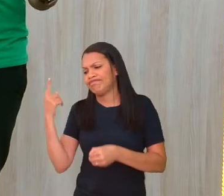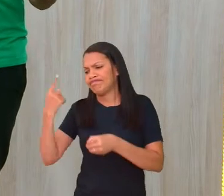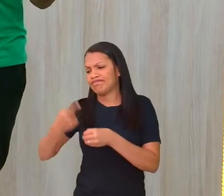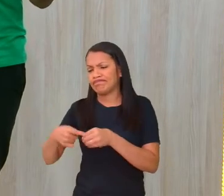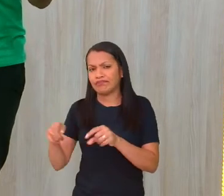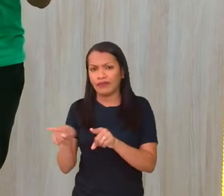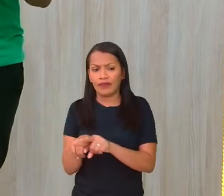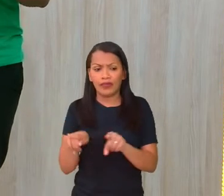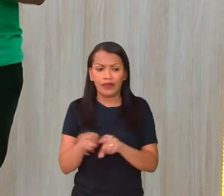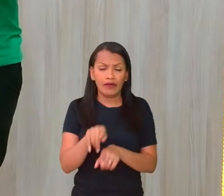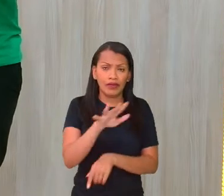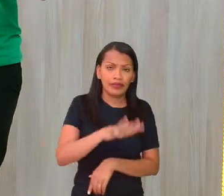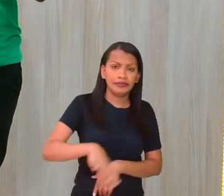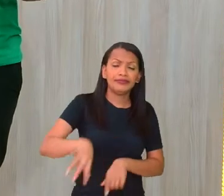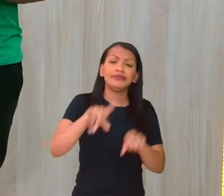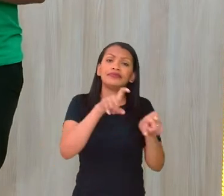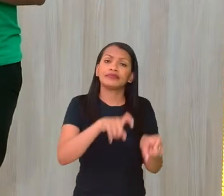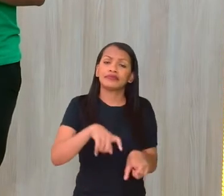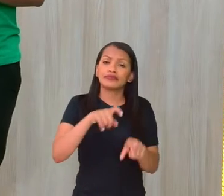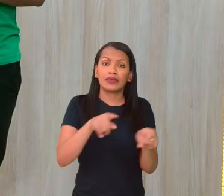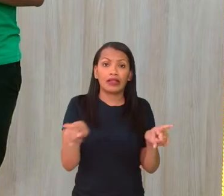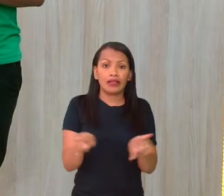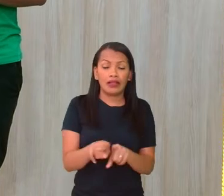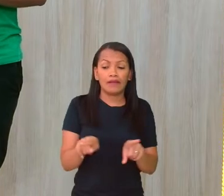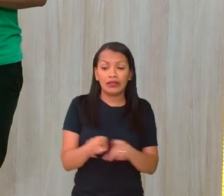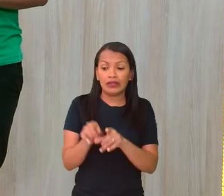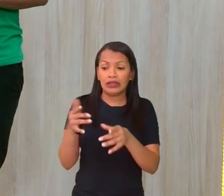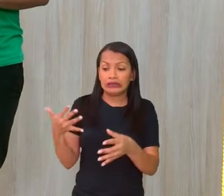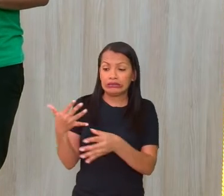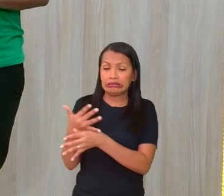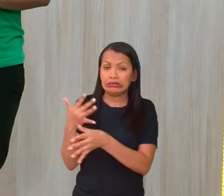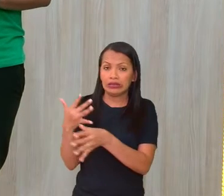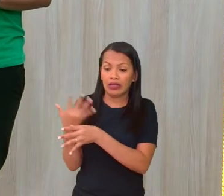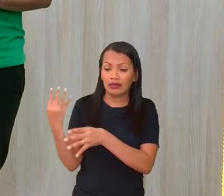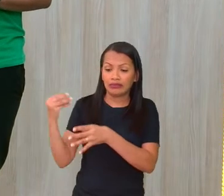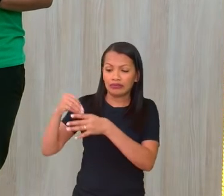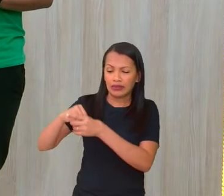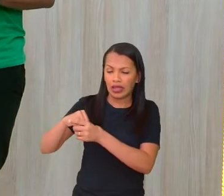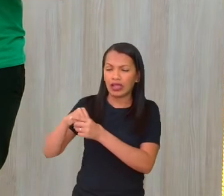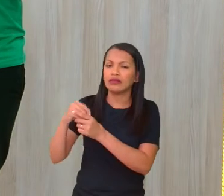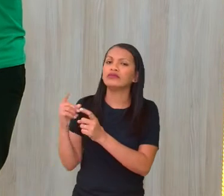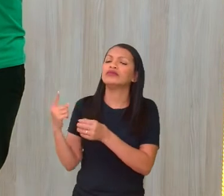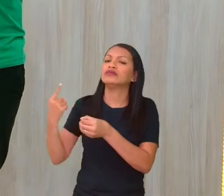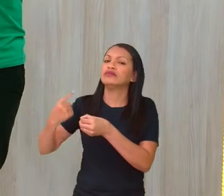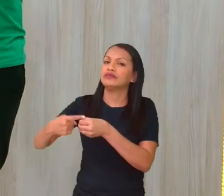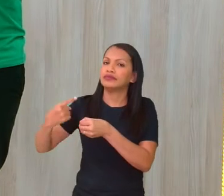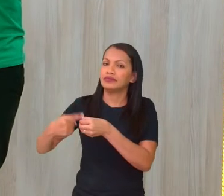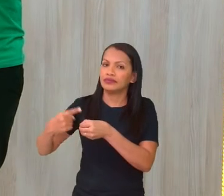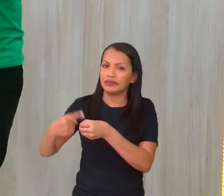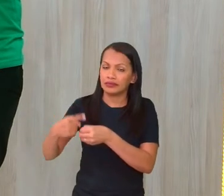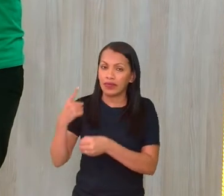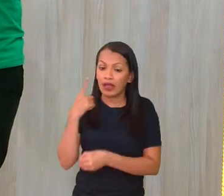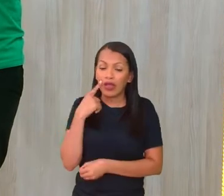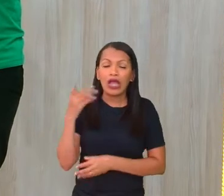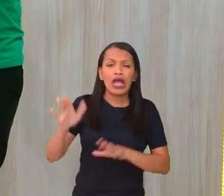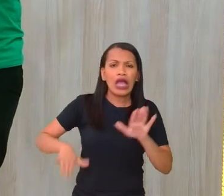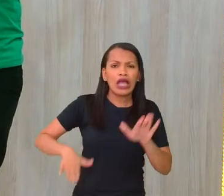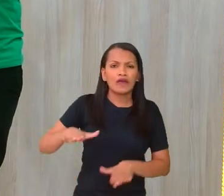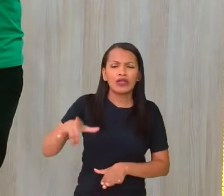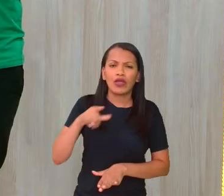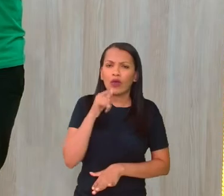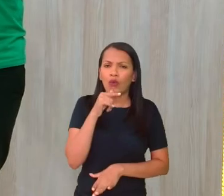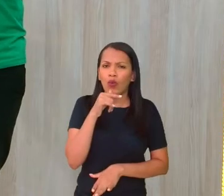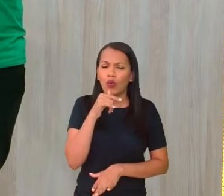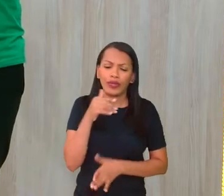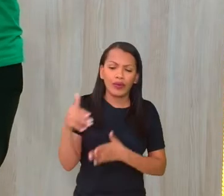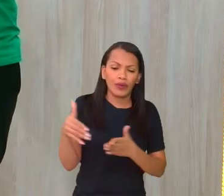rurais, né? E nas cidades também do interior, tá? O Rio Pujuca, por vezes, transborda,